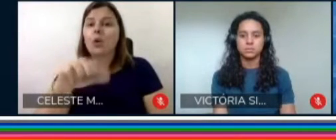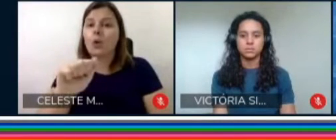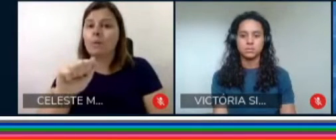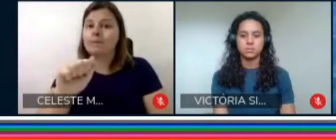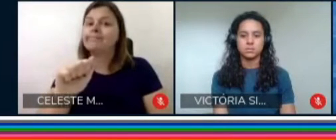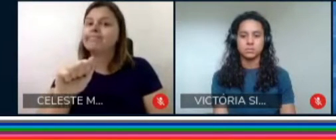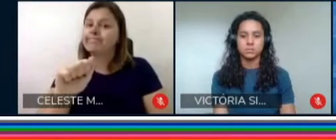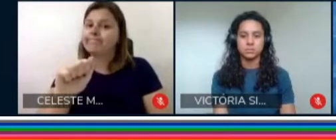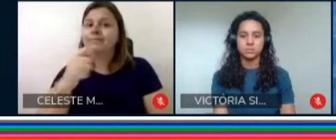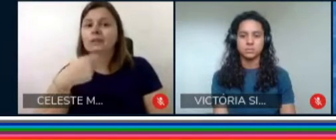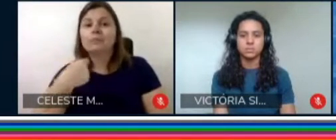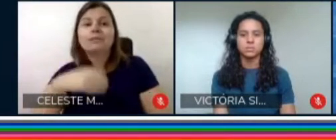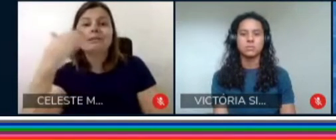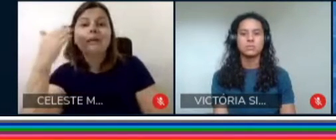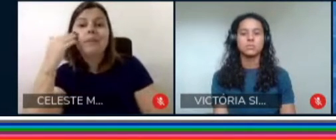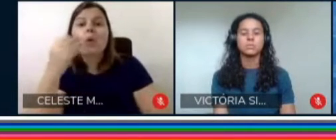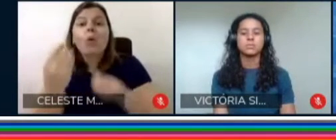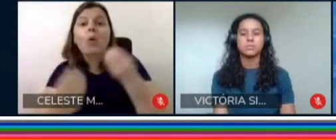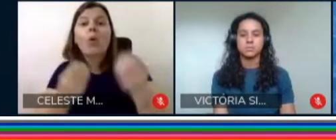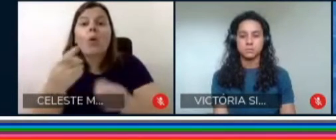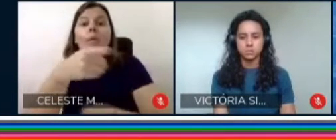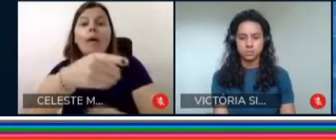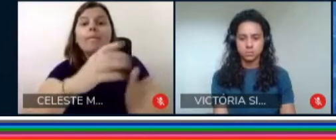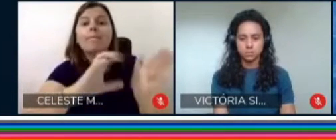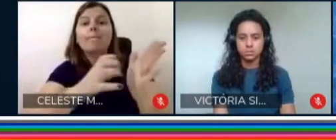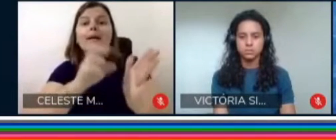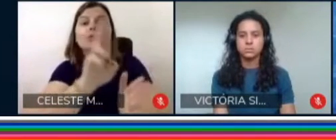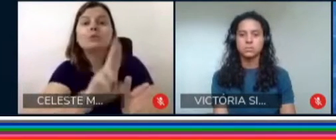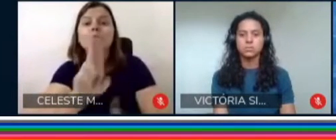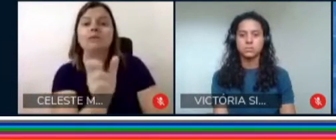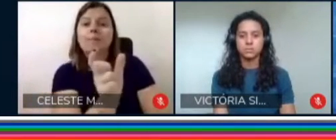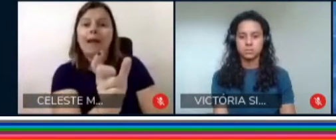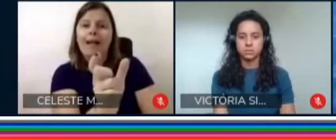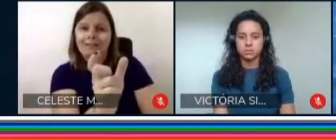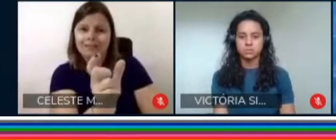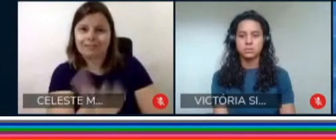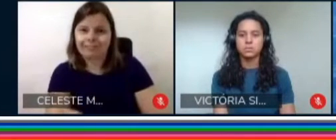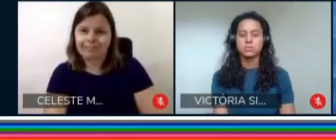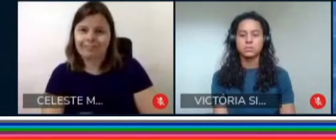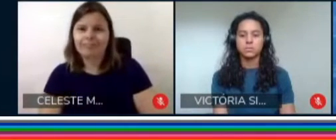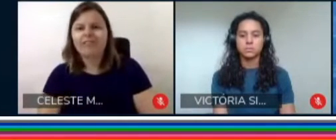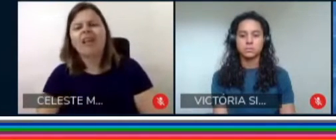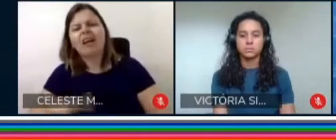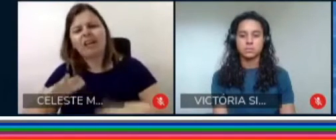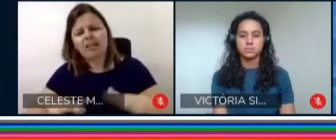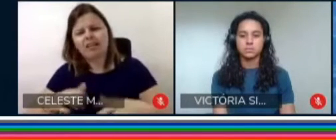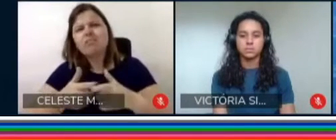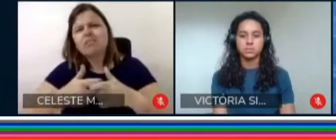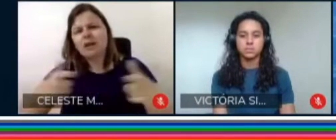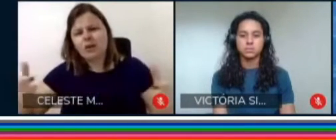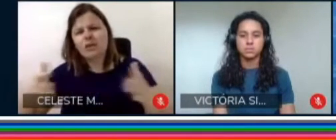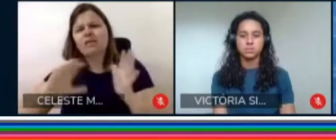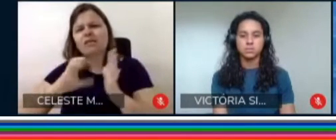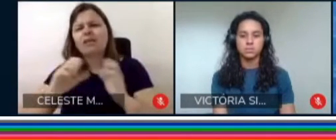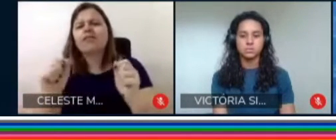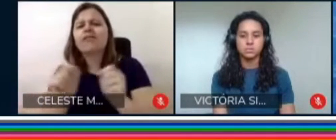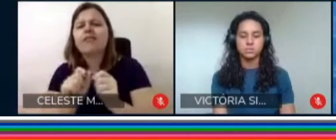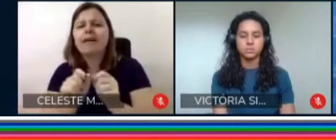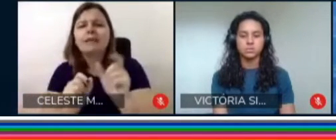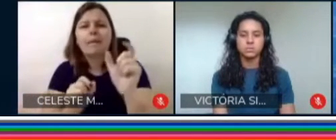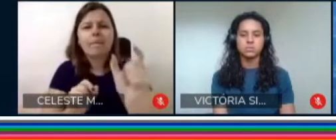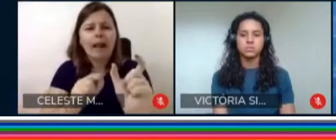meu assunto dentro dessa base. Normalmente as bases elas fazem essa casadinha, né, de termos semelhantes,